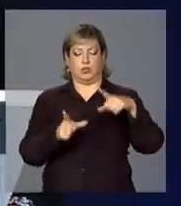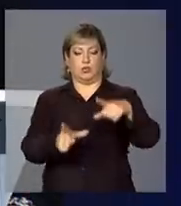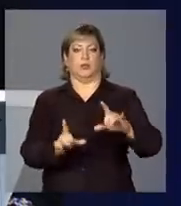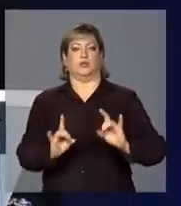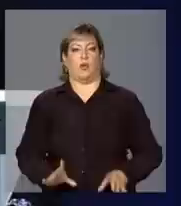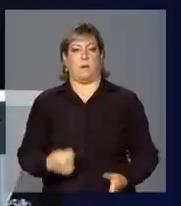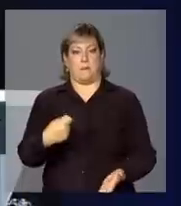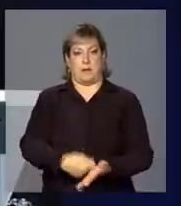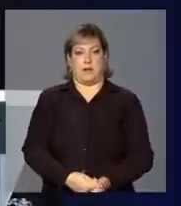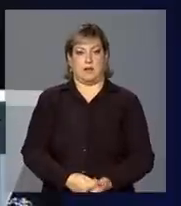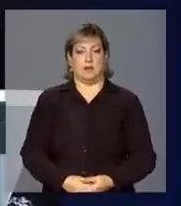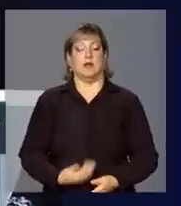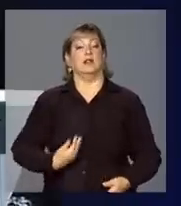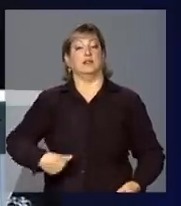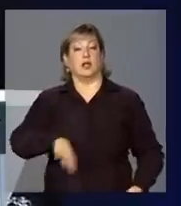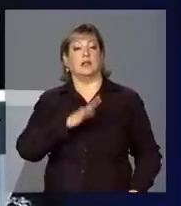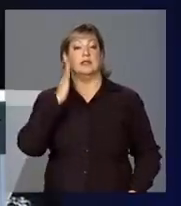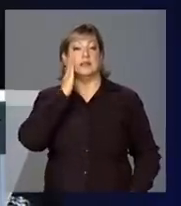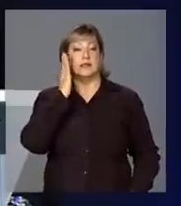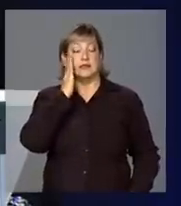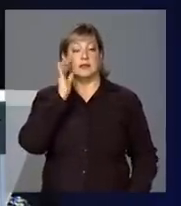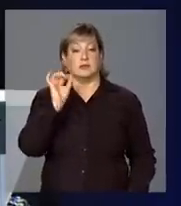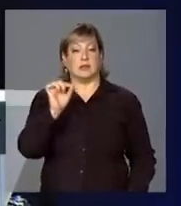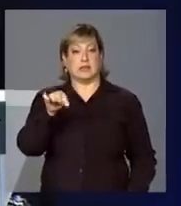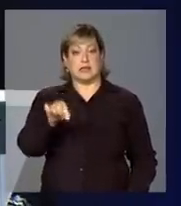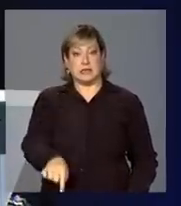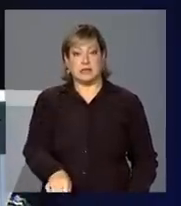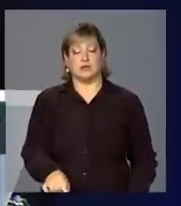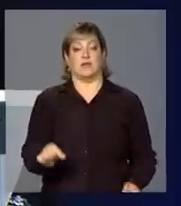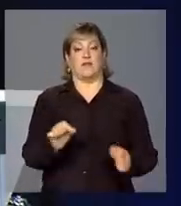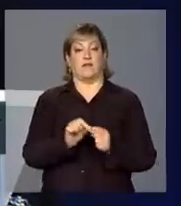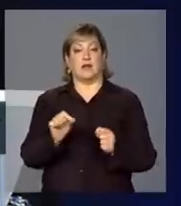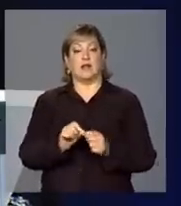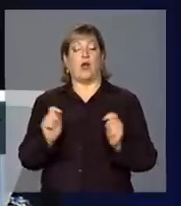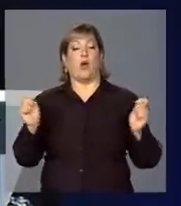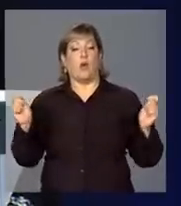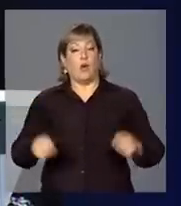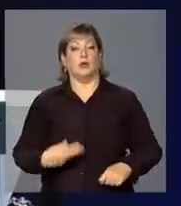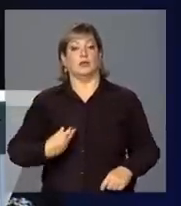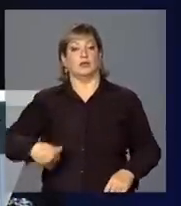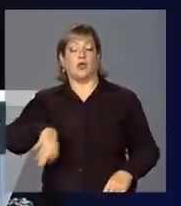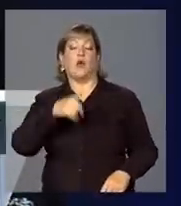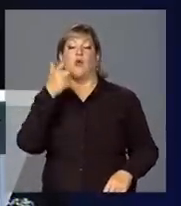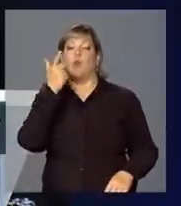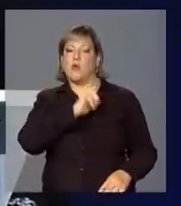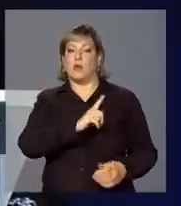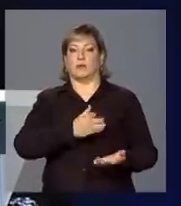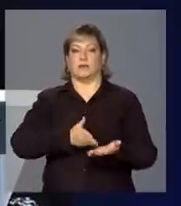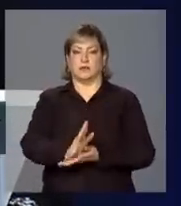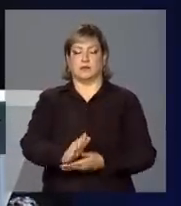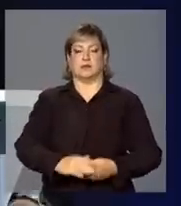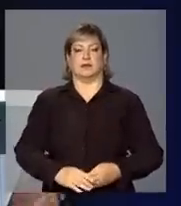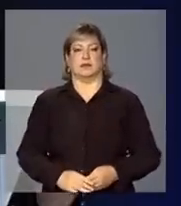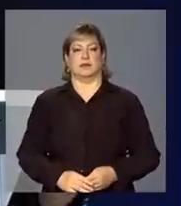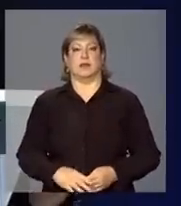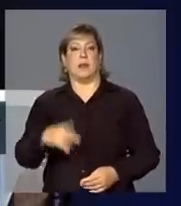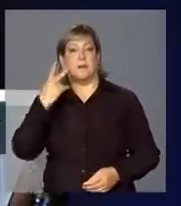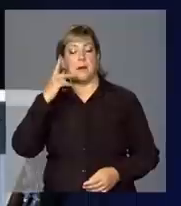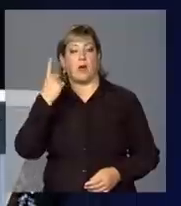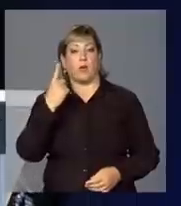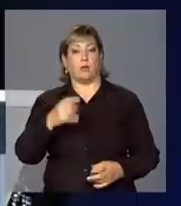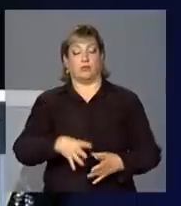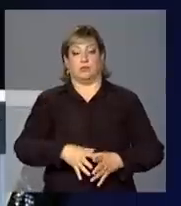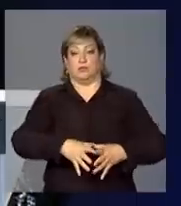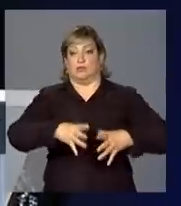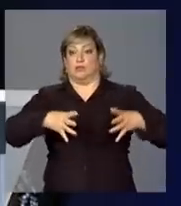Nós sabemos que isso criou condições para que nós passássemos para uma explosão